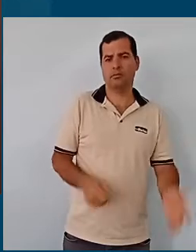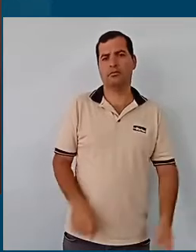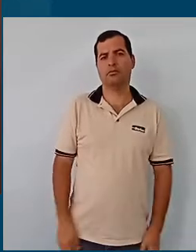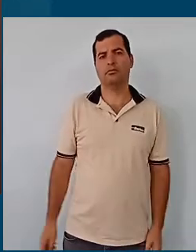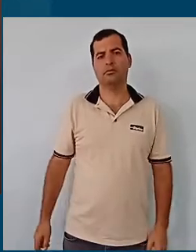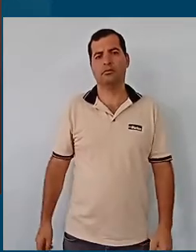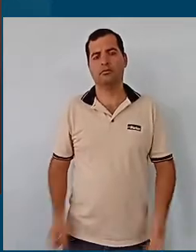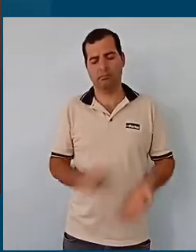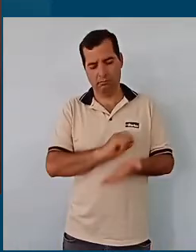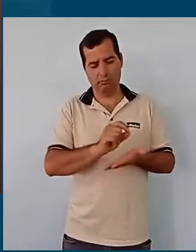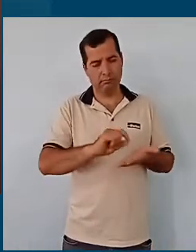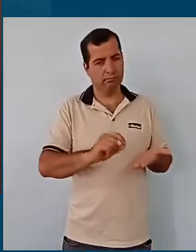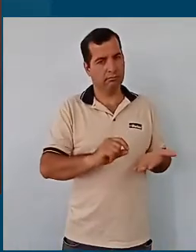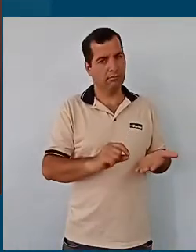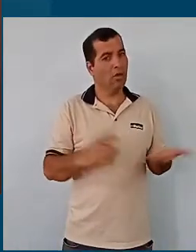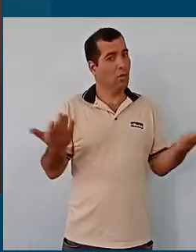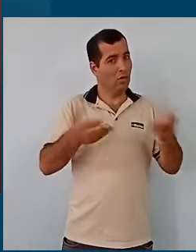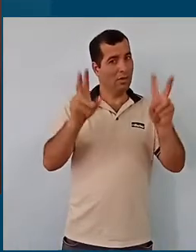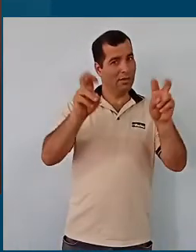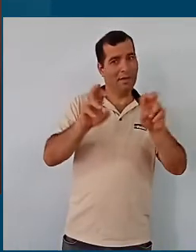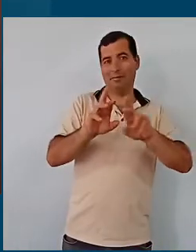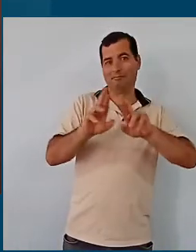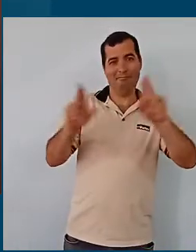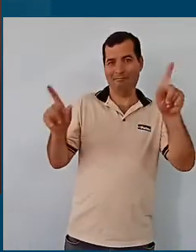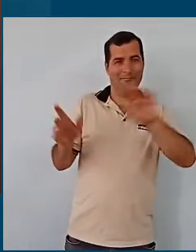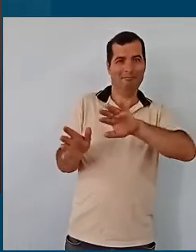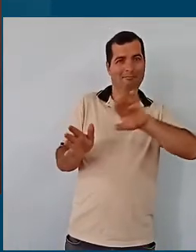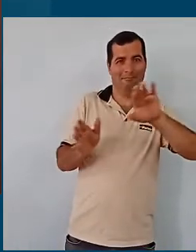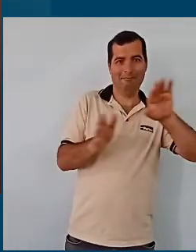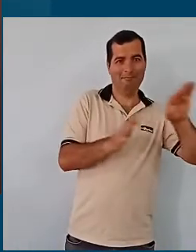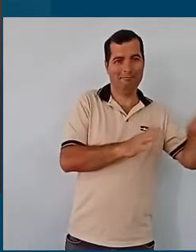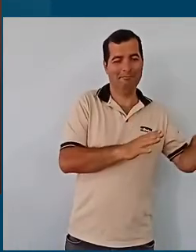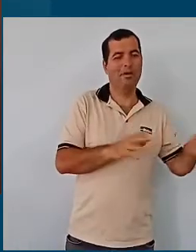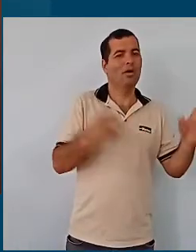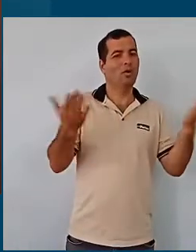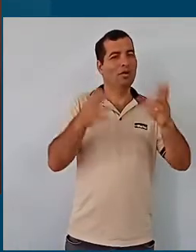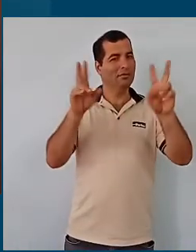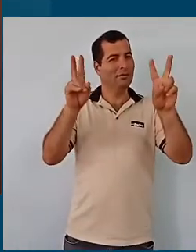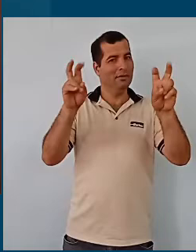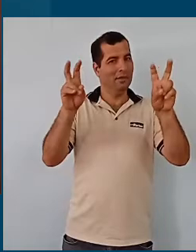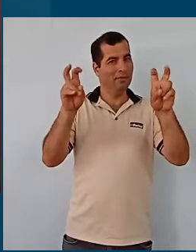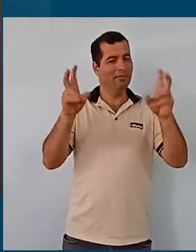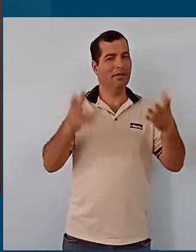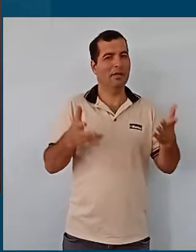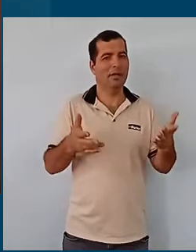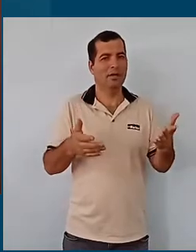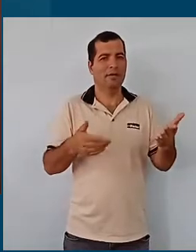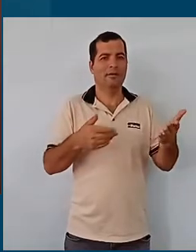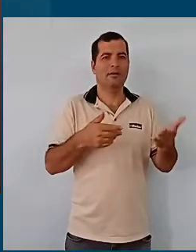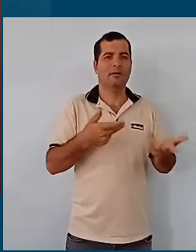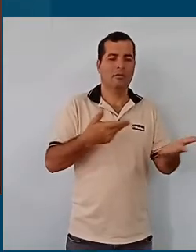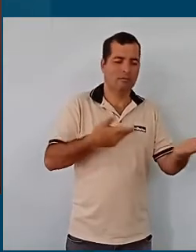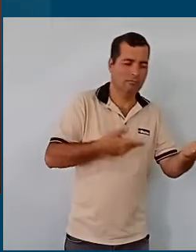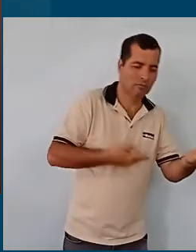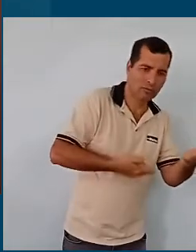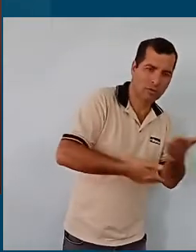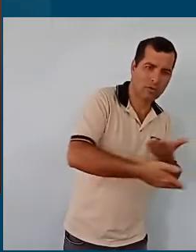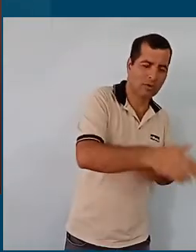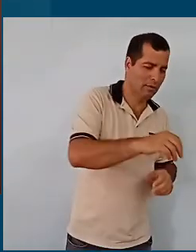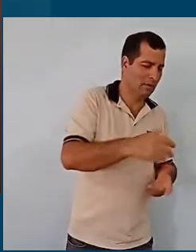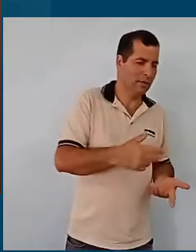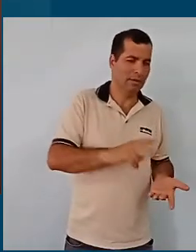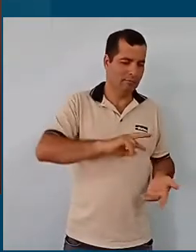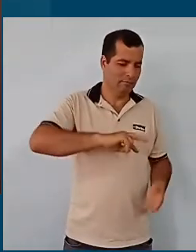Bem, mas não é sobre isso que nós vamos falar hoje. Nós vamos falar sobre a articulação da educação infantil e das